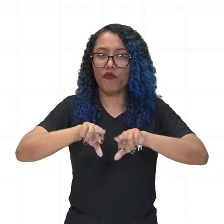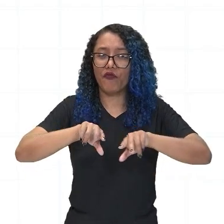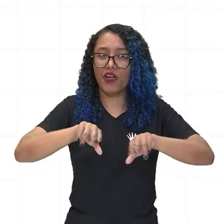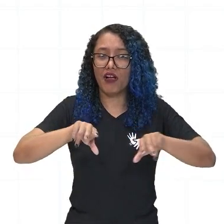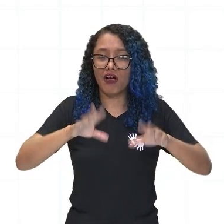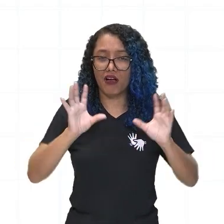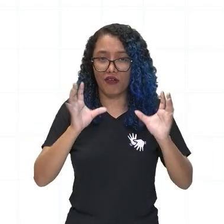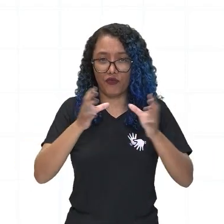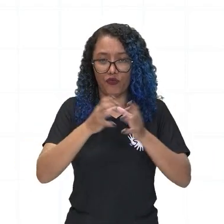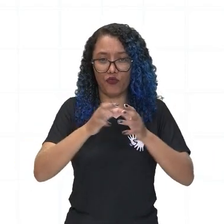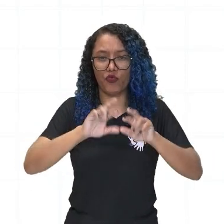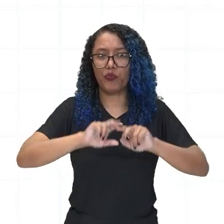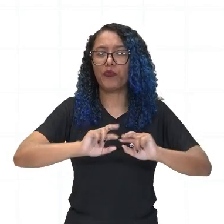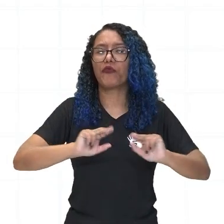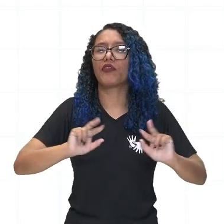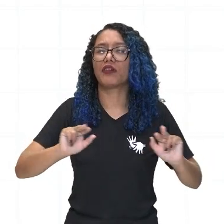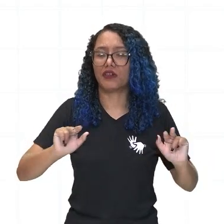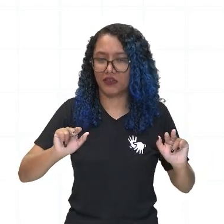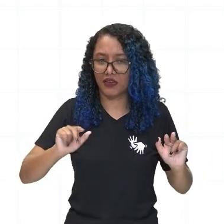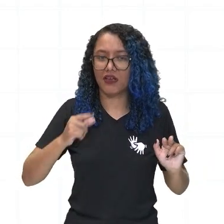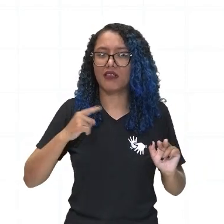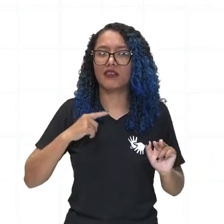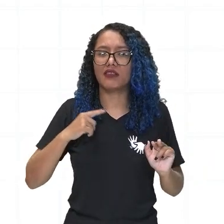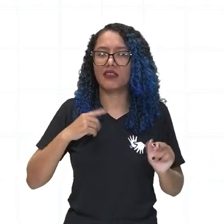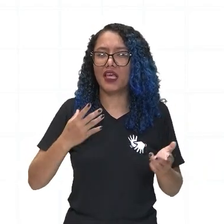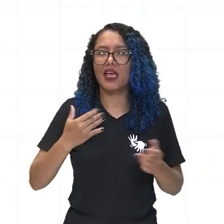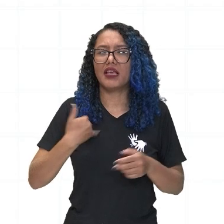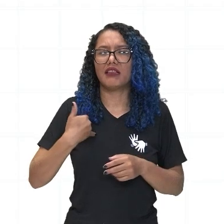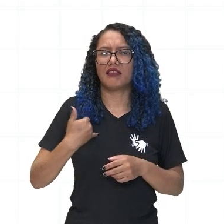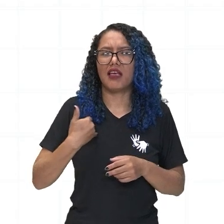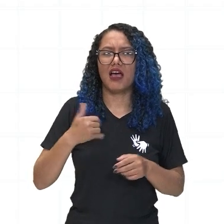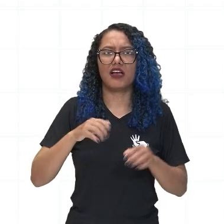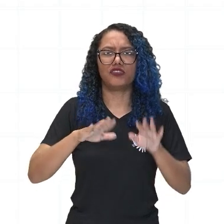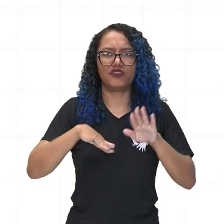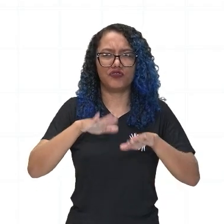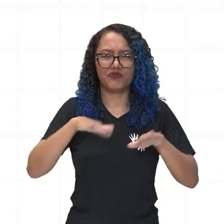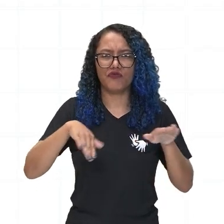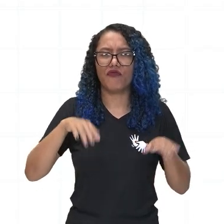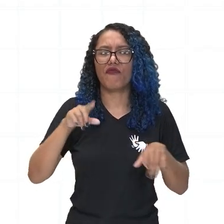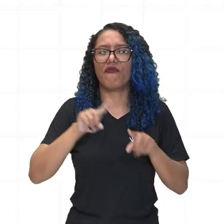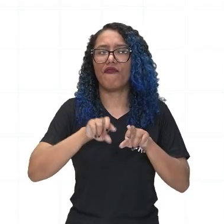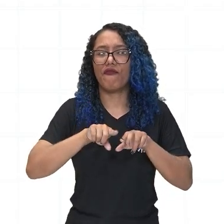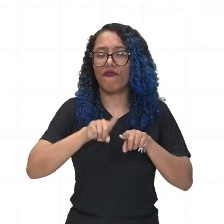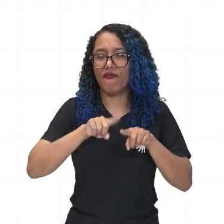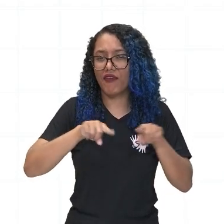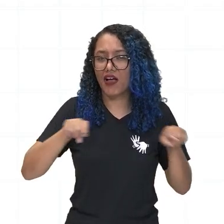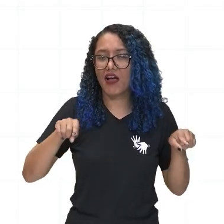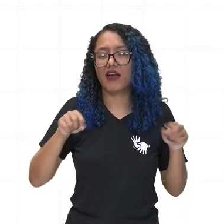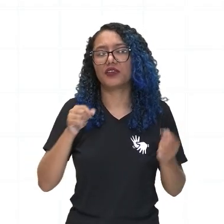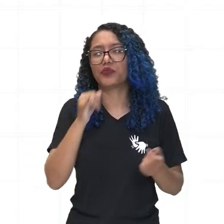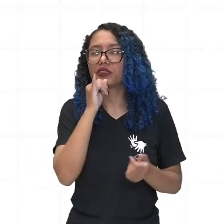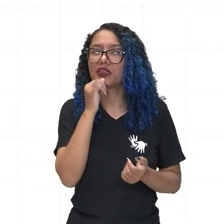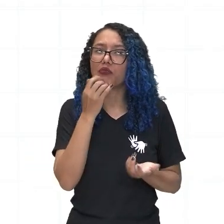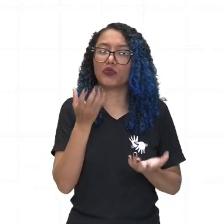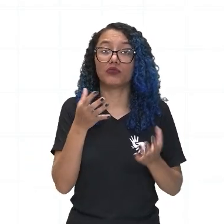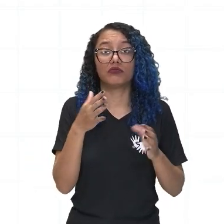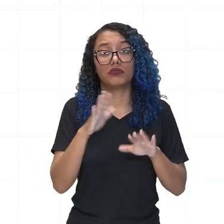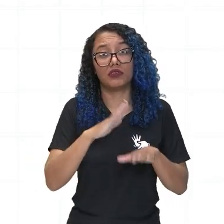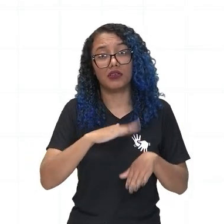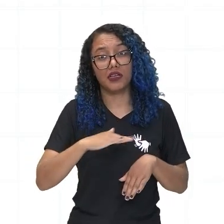seja, diferenciado. Tem várias idades, pode ser, como eu falei, uma criança, um adolescente, um